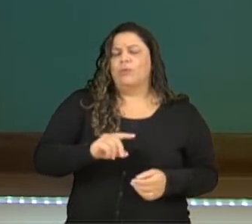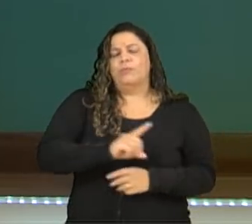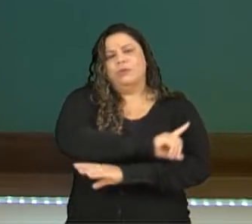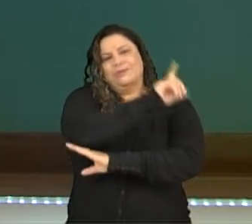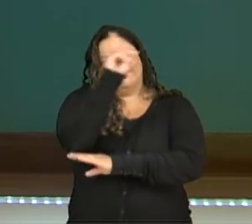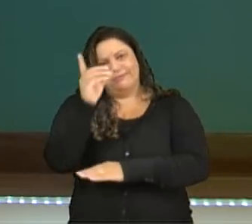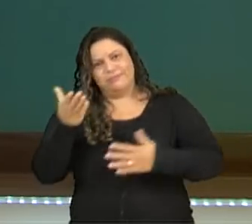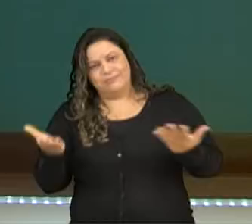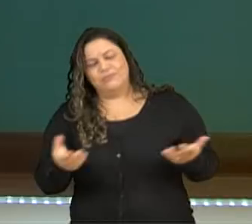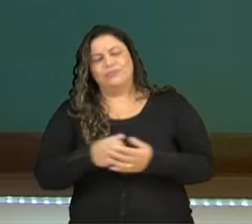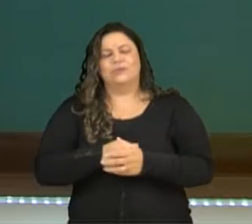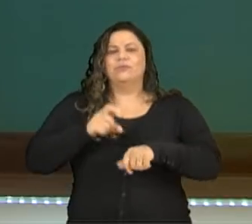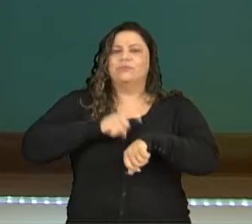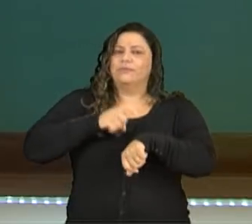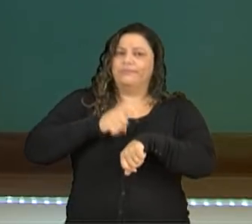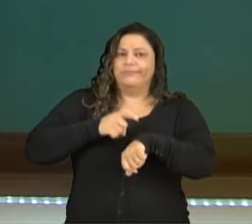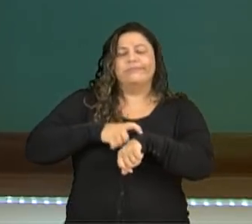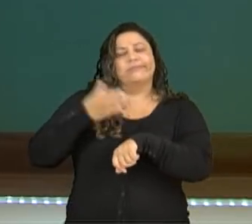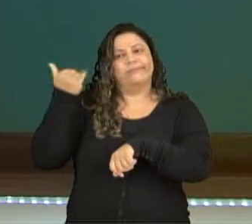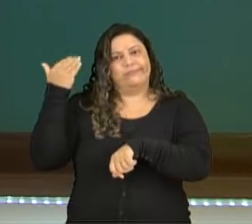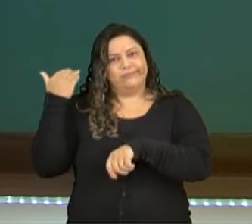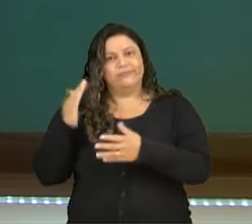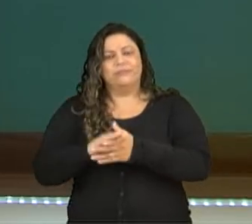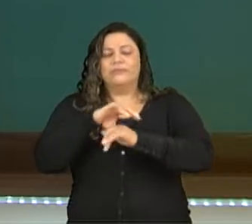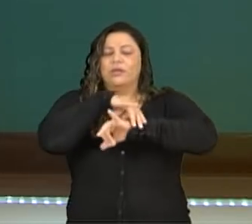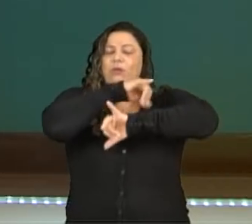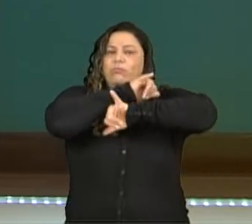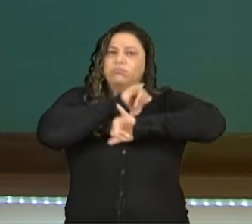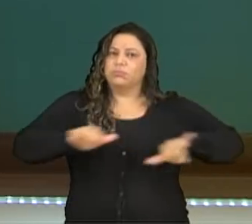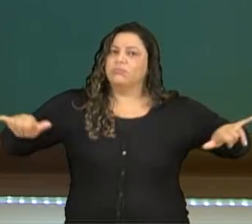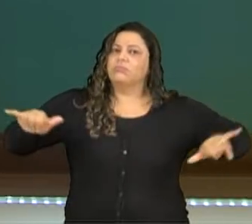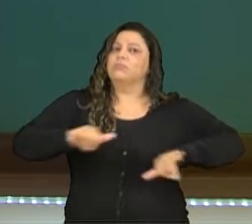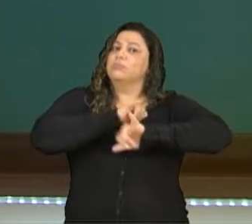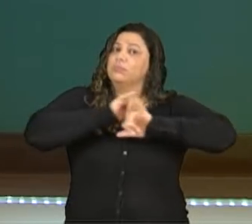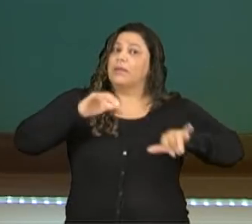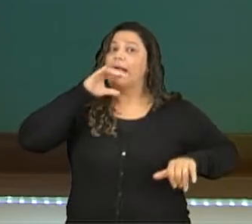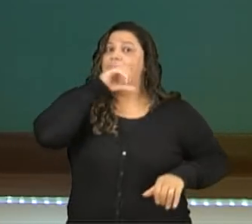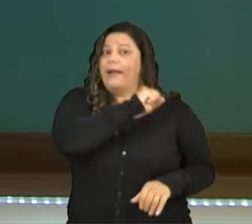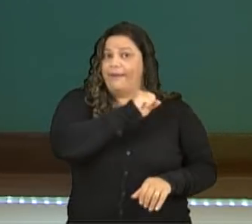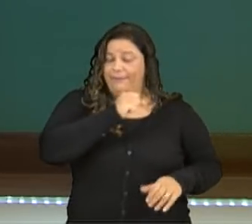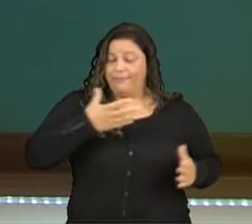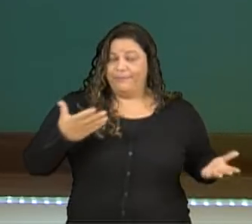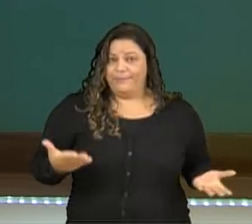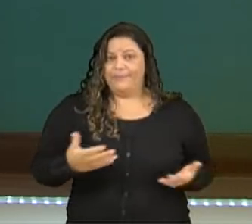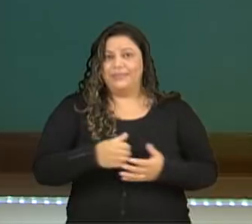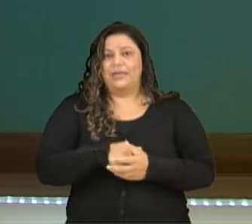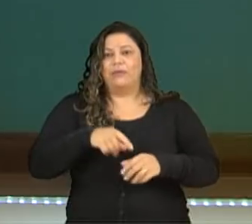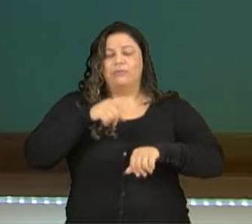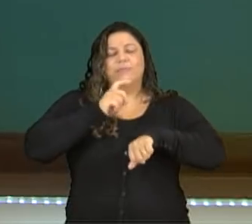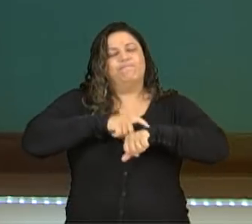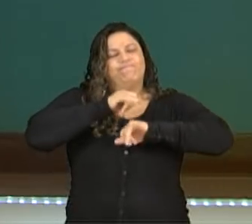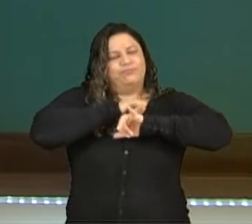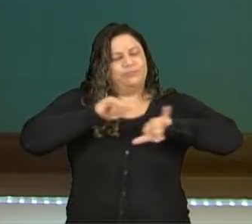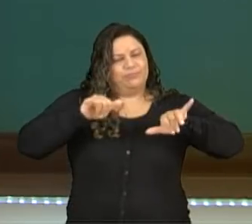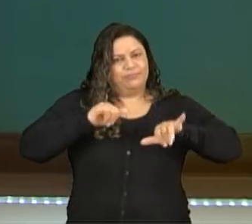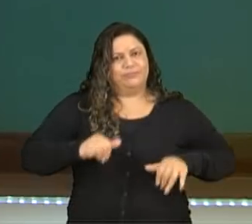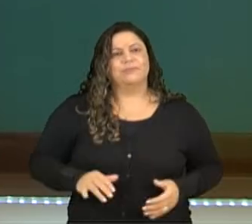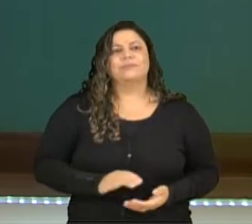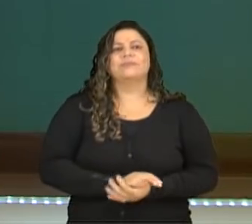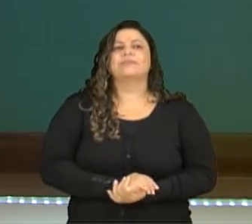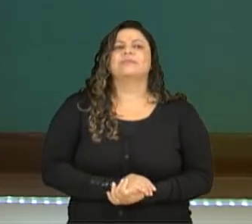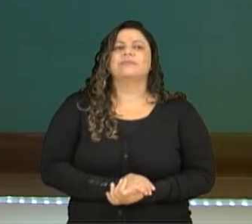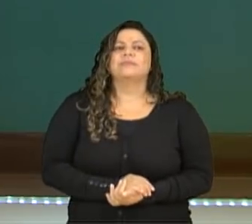dia, algumas horas antes. E a publicação, ela é rápida, ela tem que ser publicada no dia.